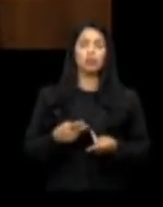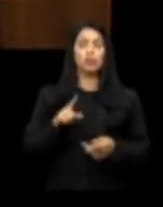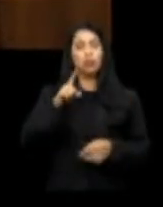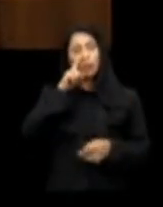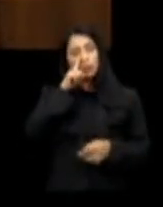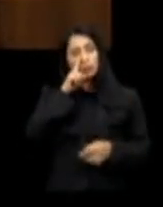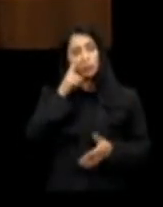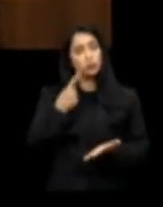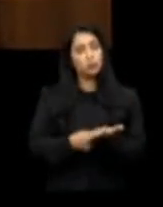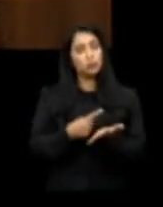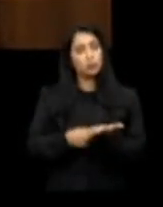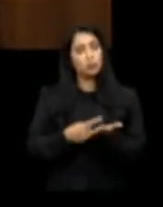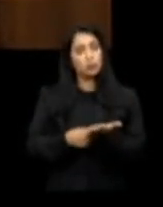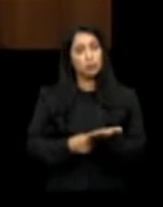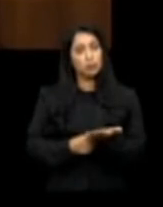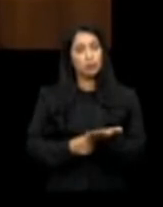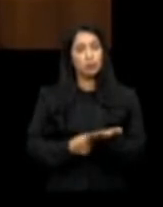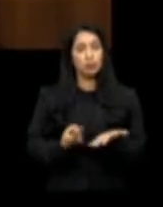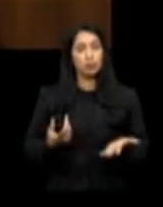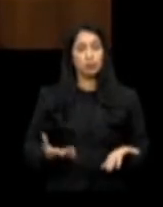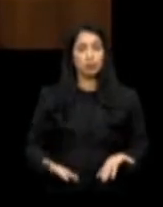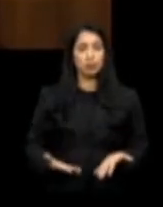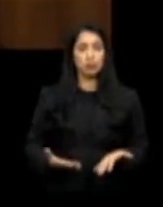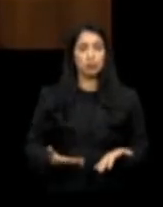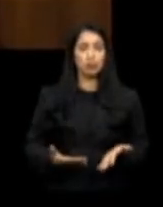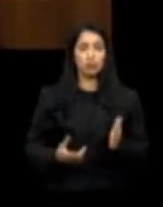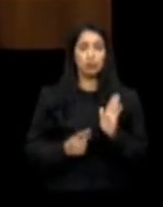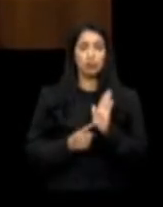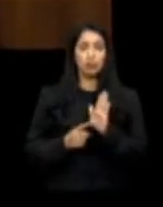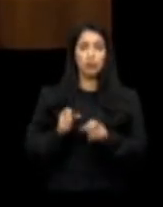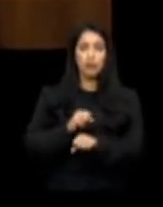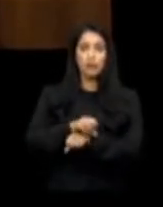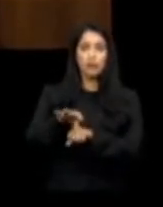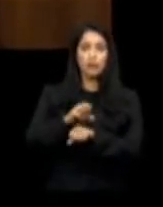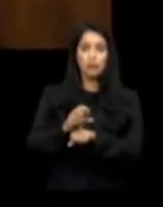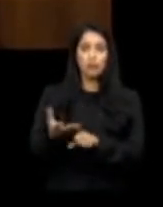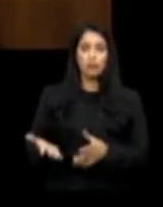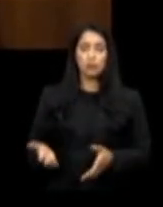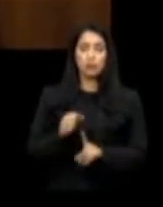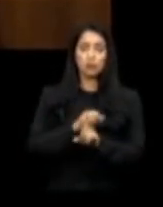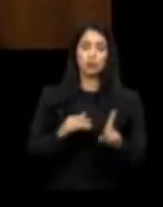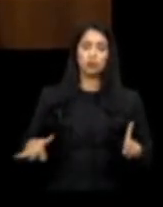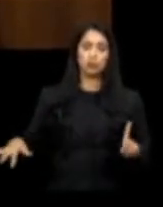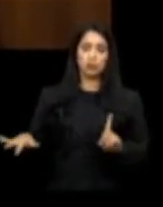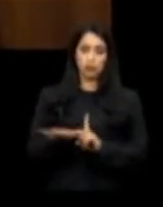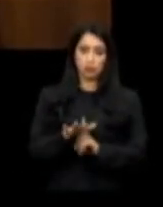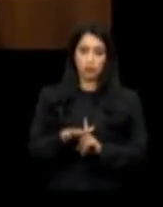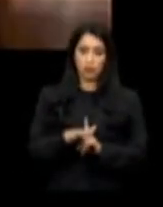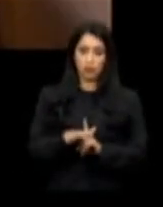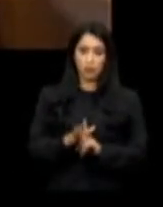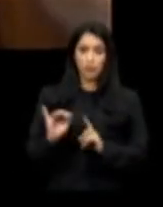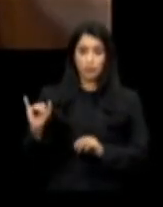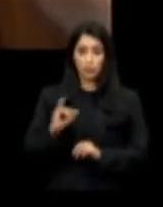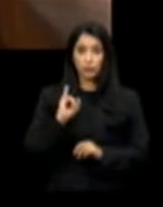de comprometimento de autodeterminação informacional nas sociedades contemporâneas. É importante ainda